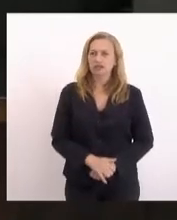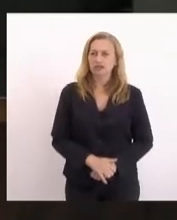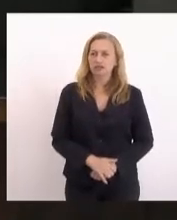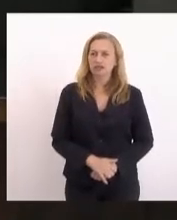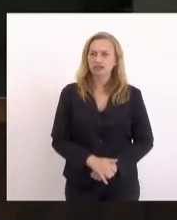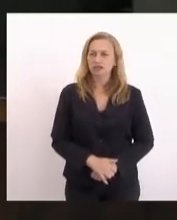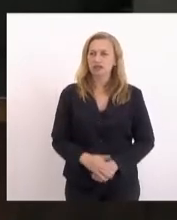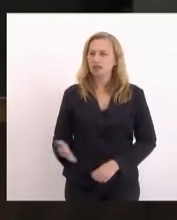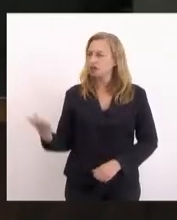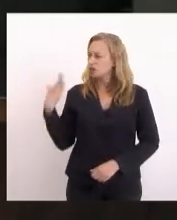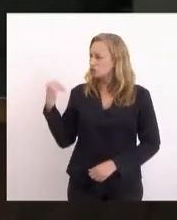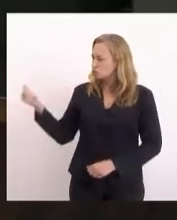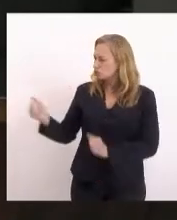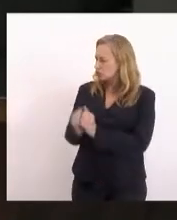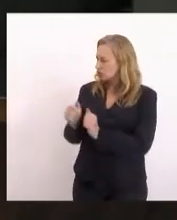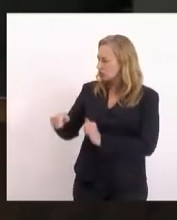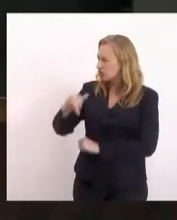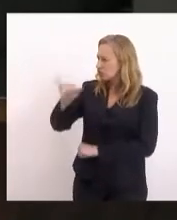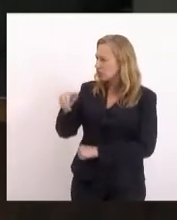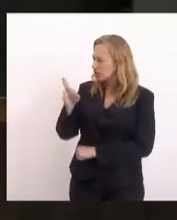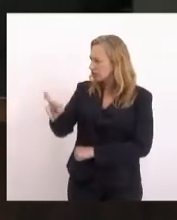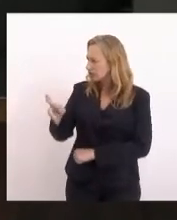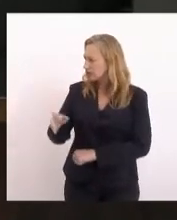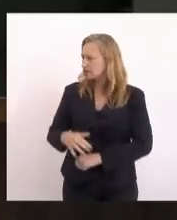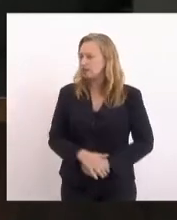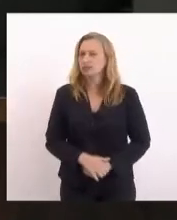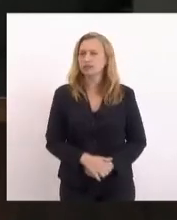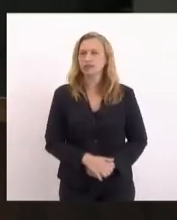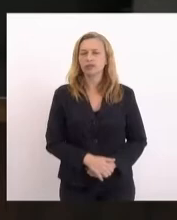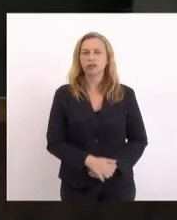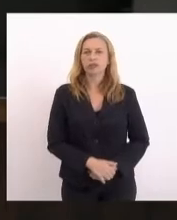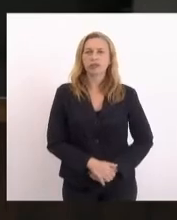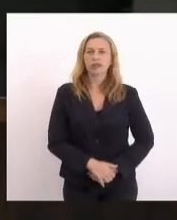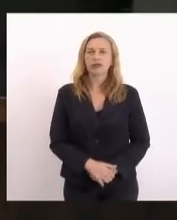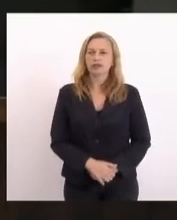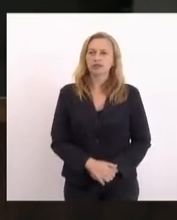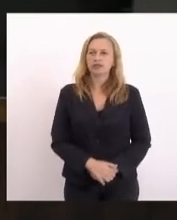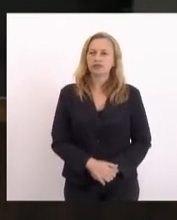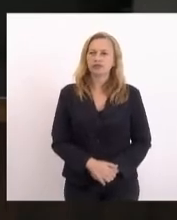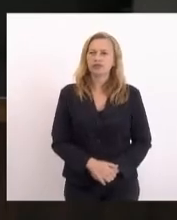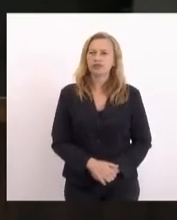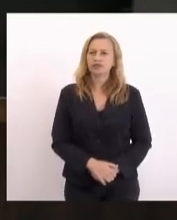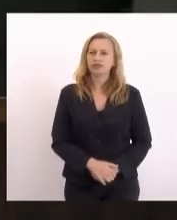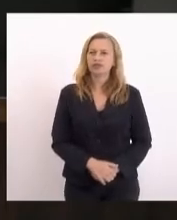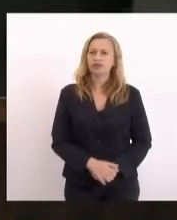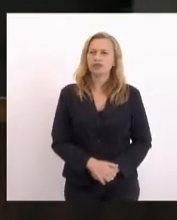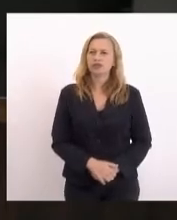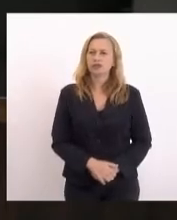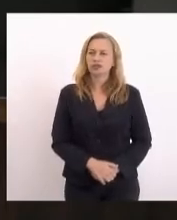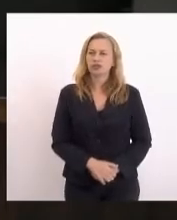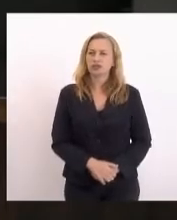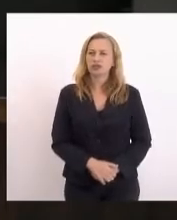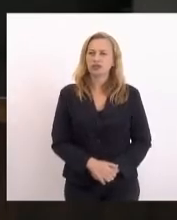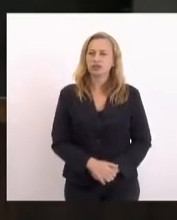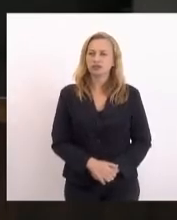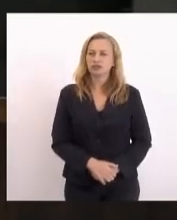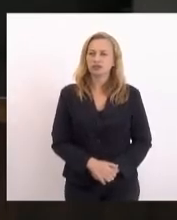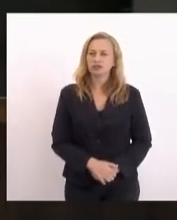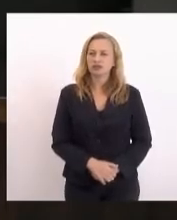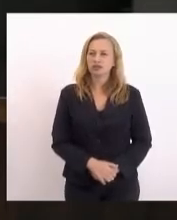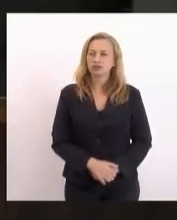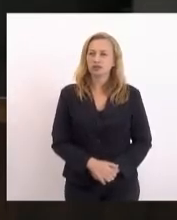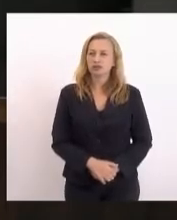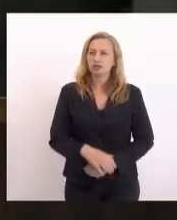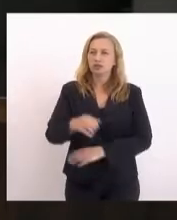Jari, fica aqui ao meu lado, por favor. Nós estamos, fizemos aqui, por conta do hasteamento